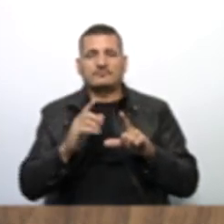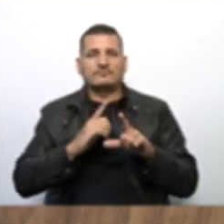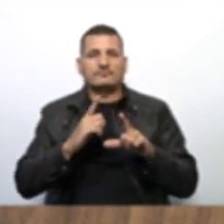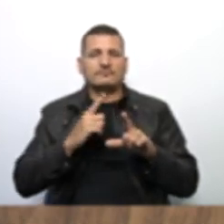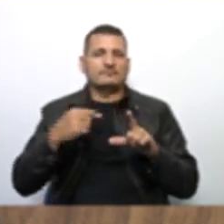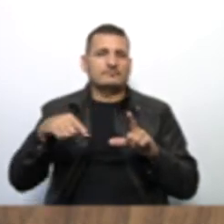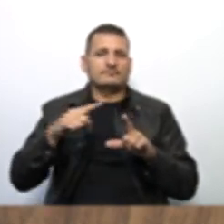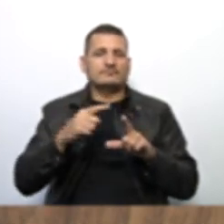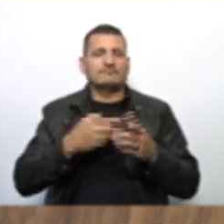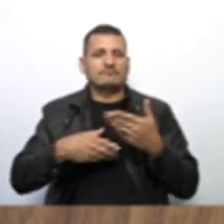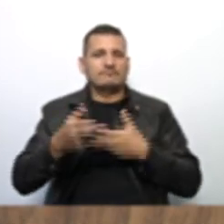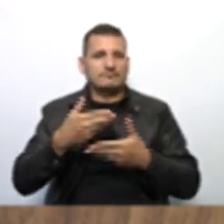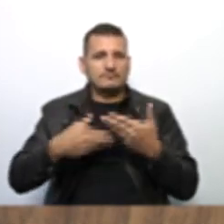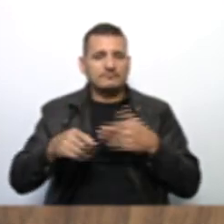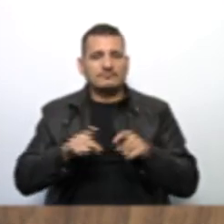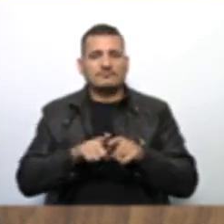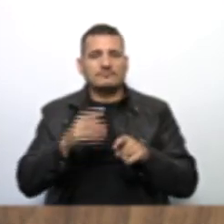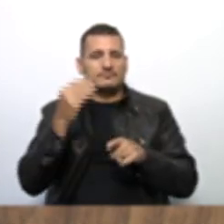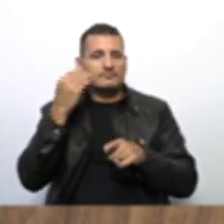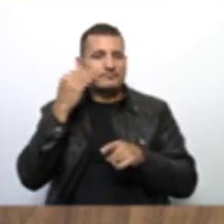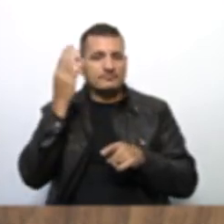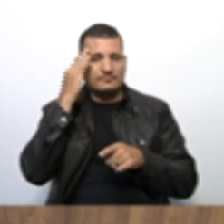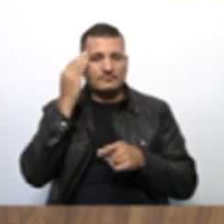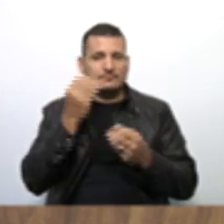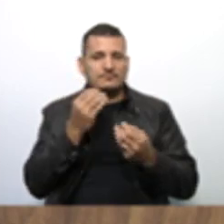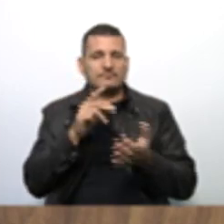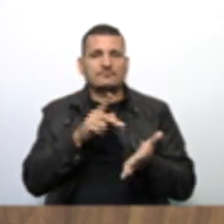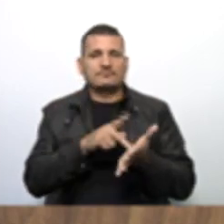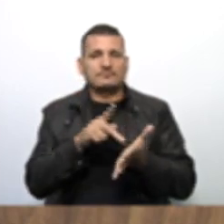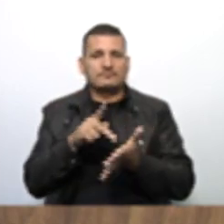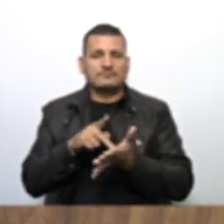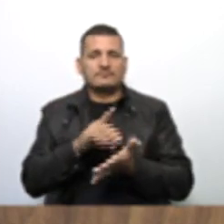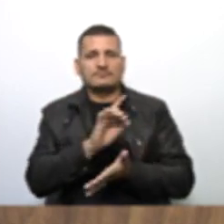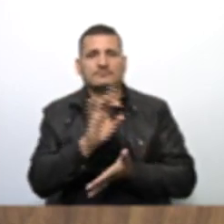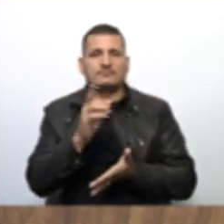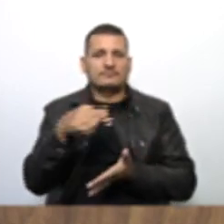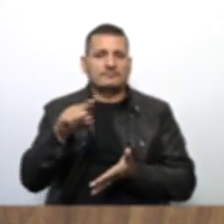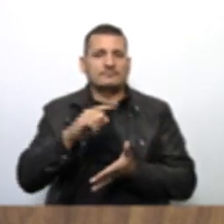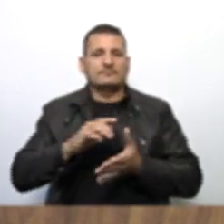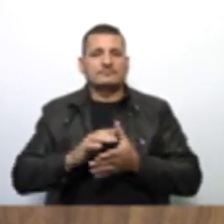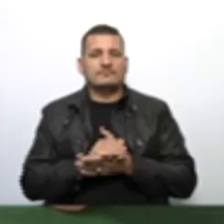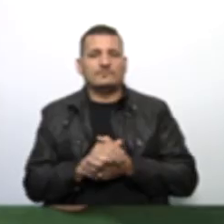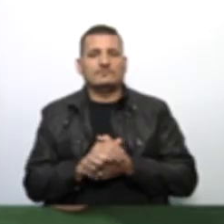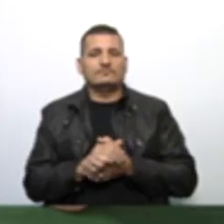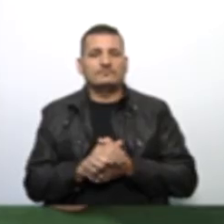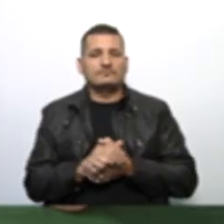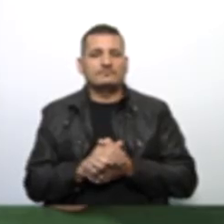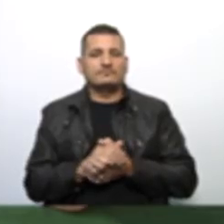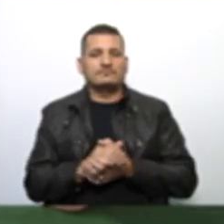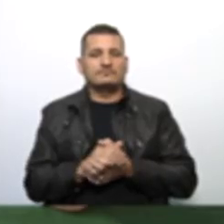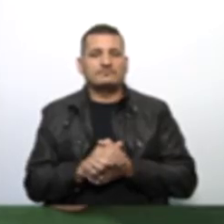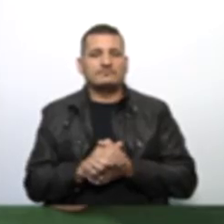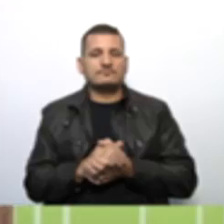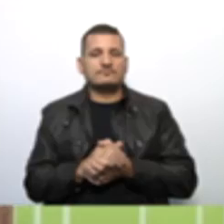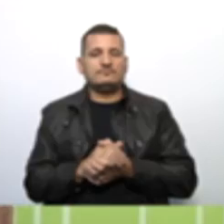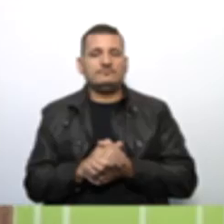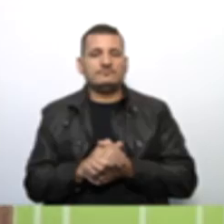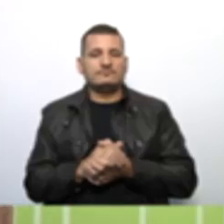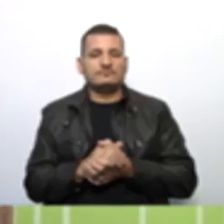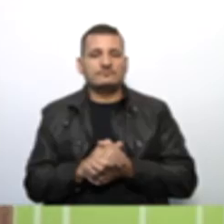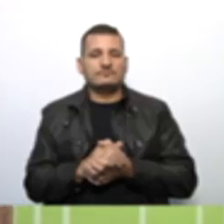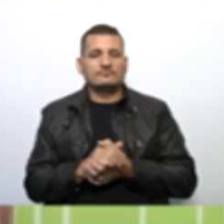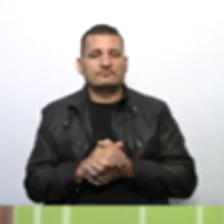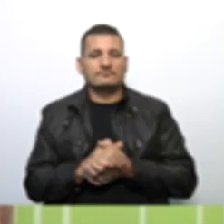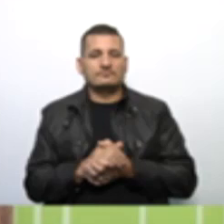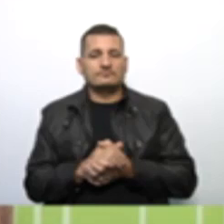participação também, né, professor? E tentar saber como que é a realidade de cada um de vocês aí na outra ponta. Correto, pessoal. Então,